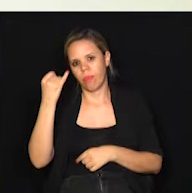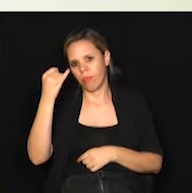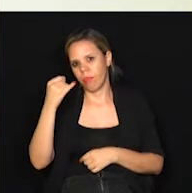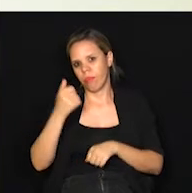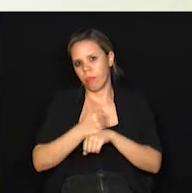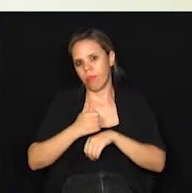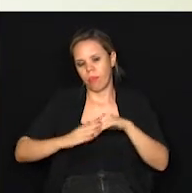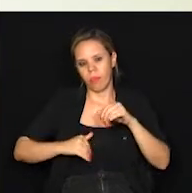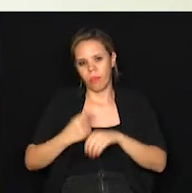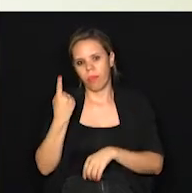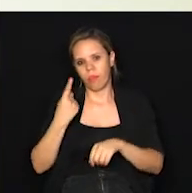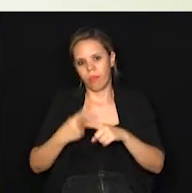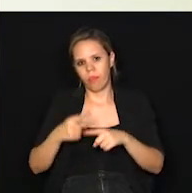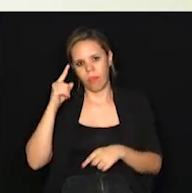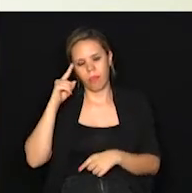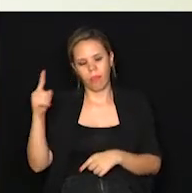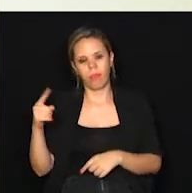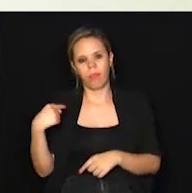Não.